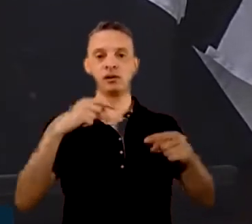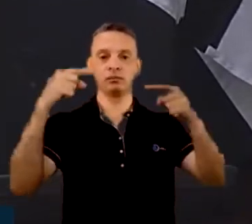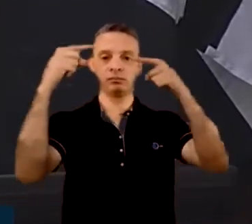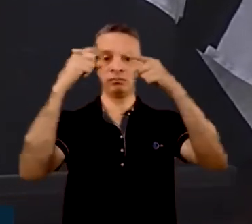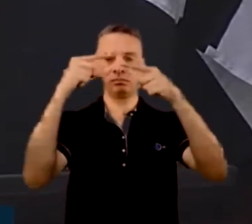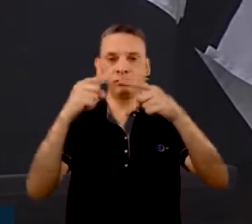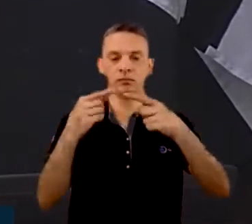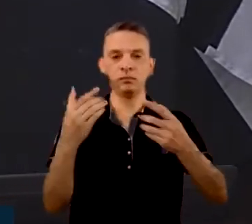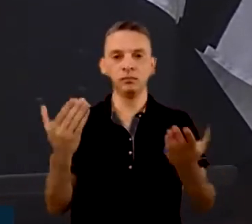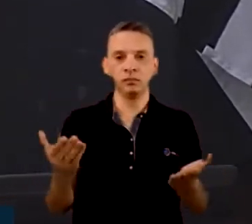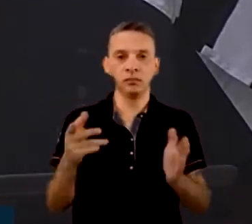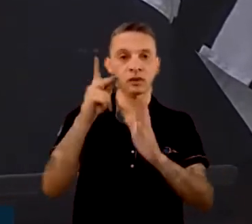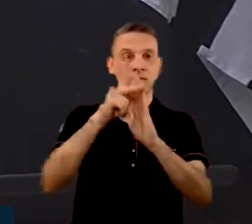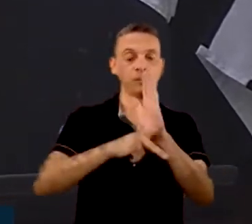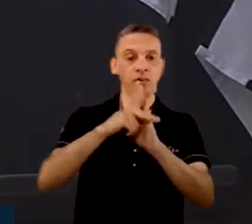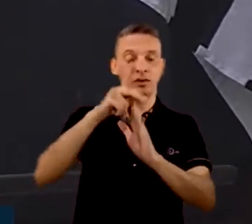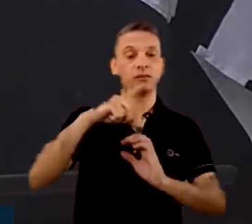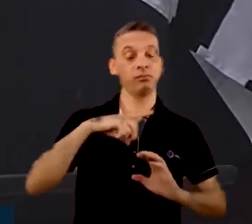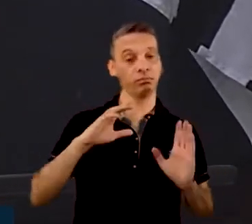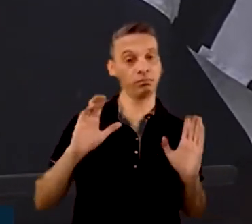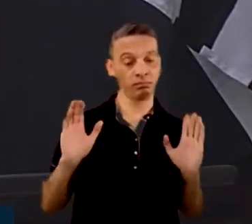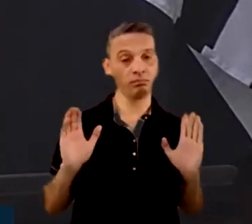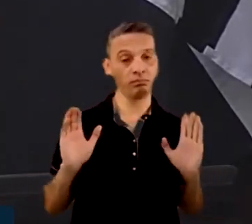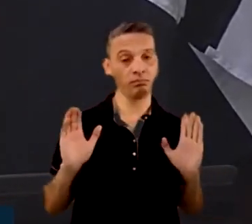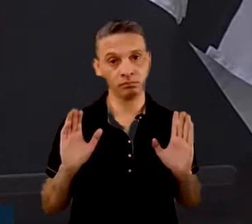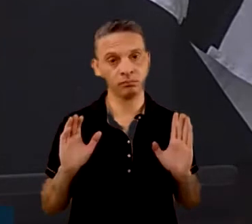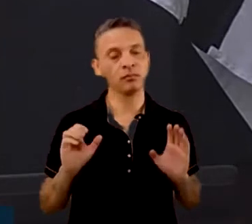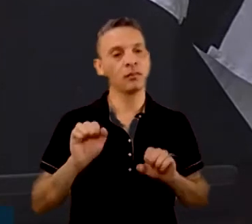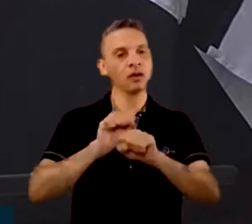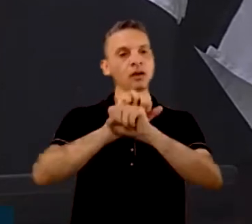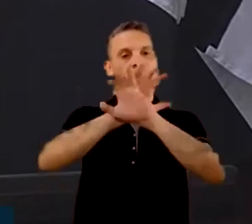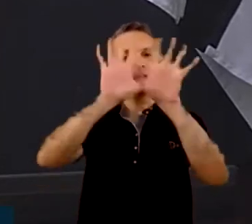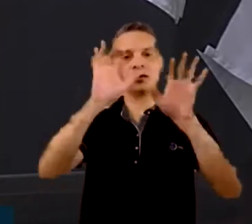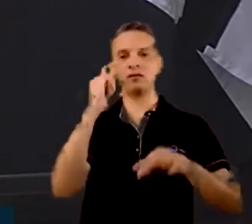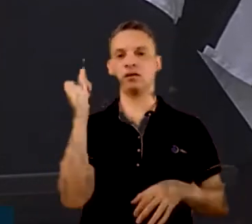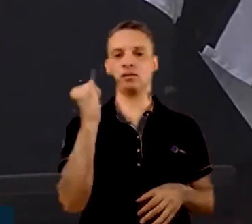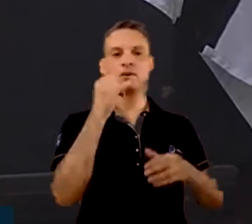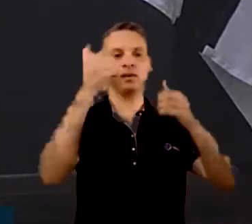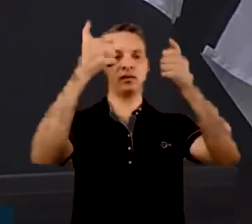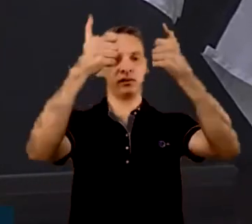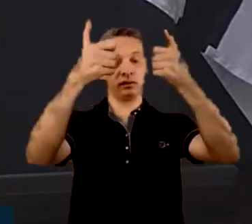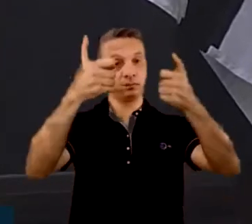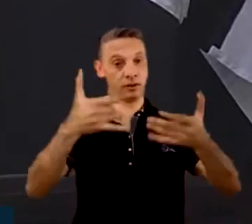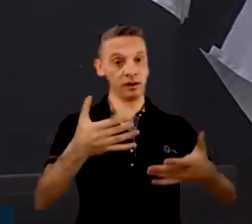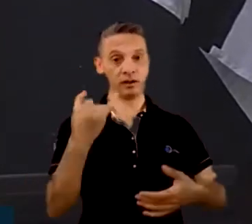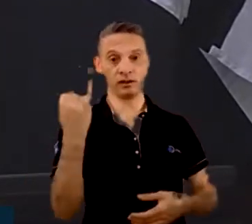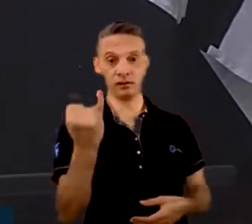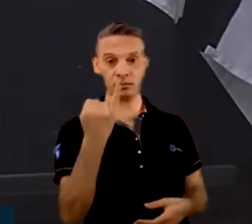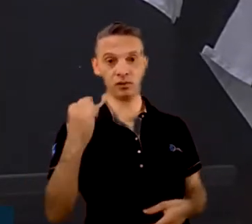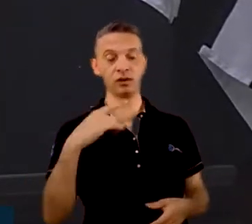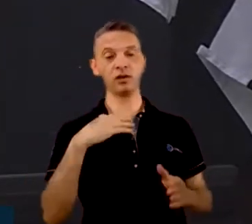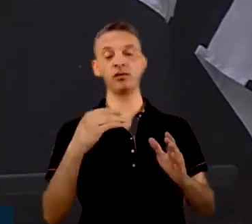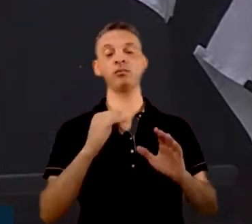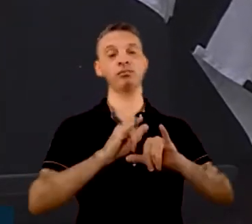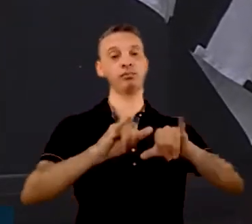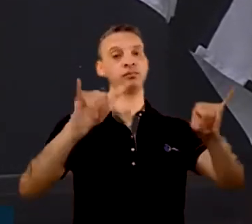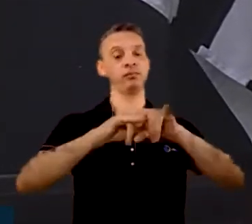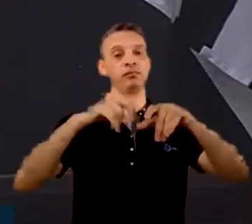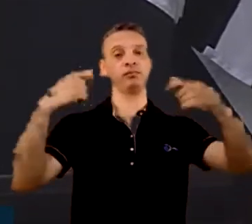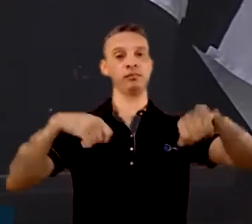o projeto. Então, acho que deixar bem claro, né, que acho que é importante deixar registrado isso daí,